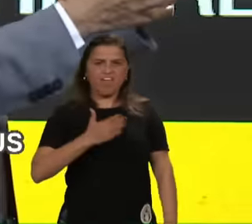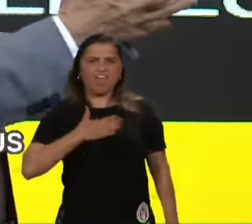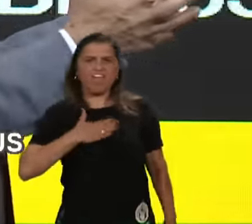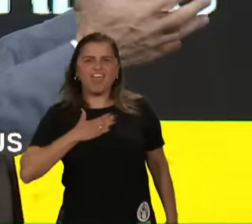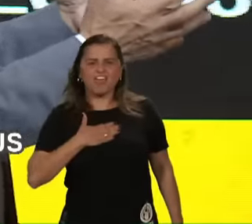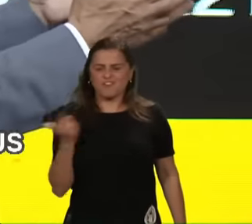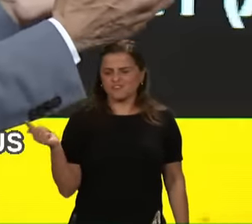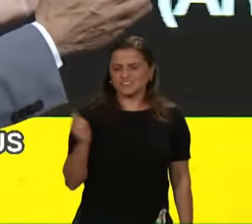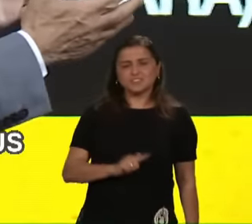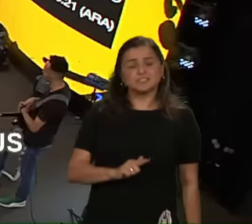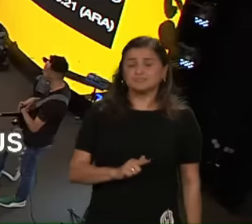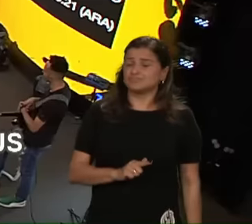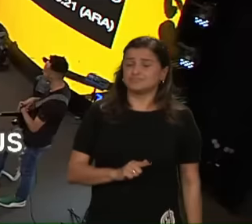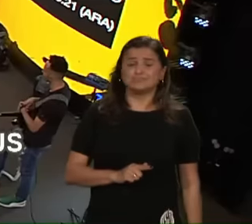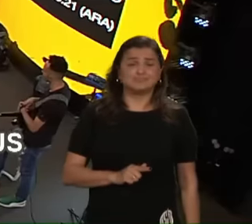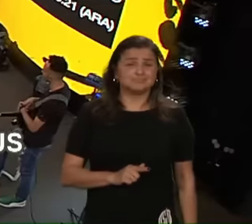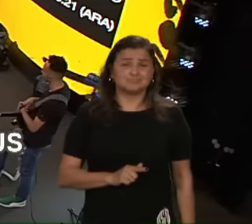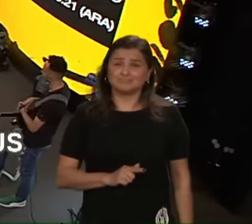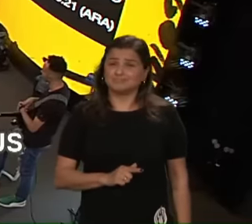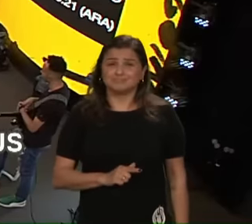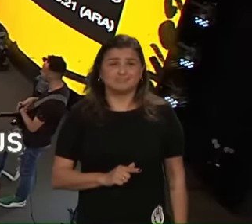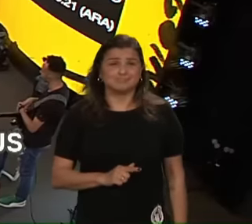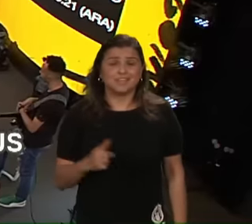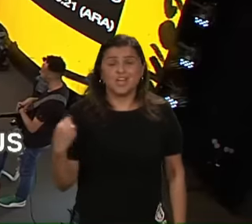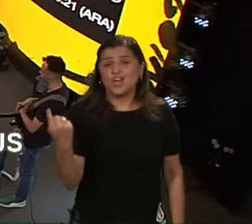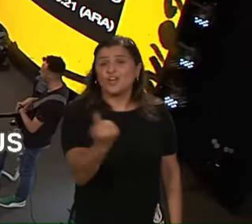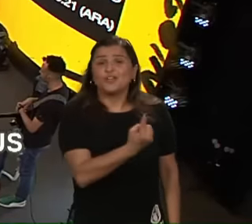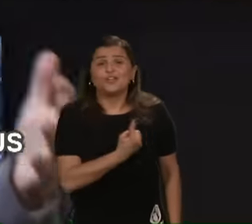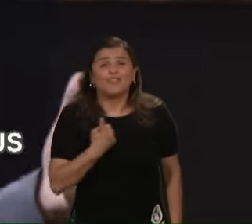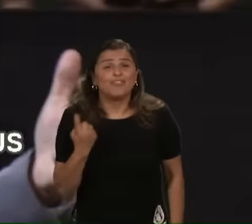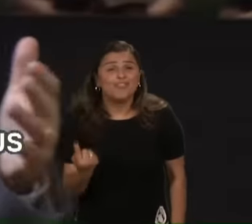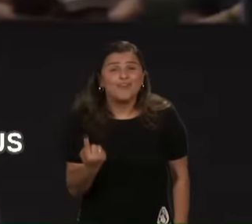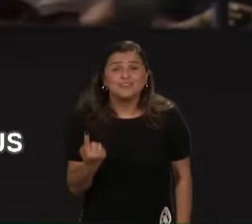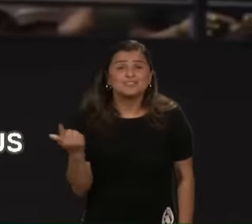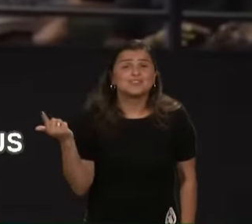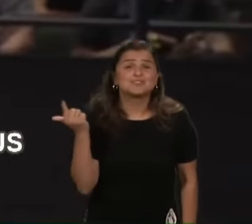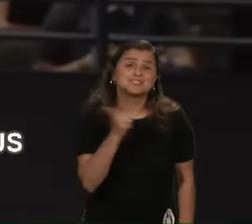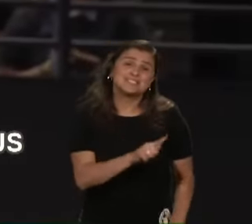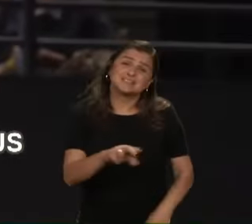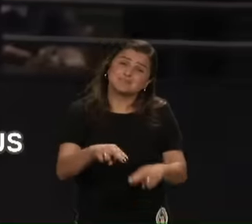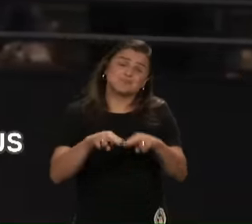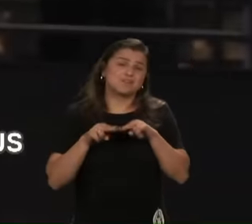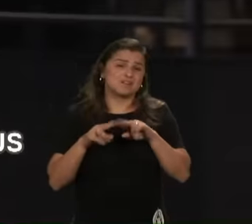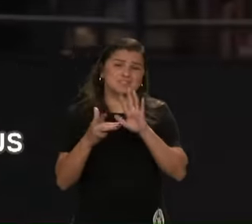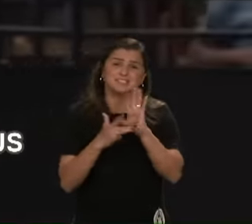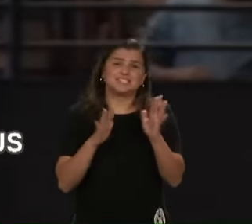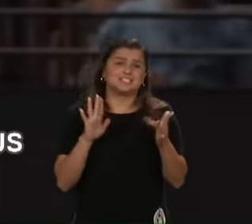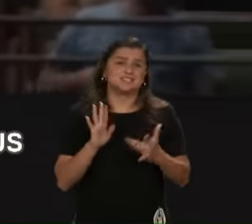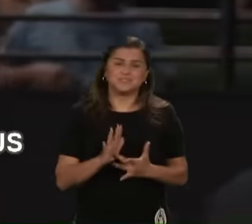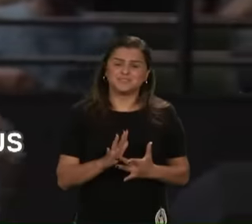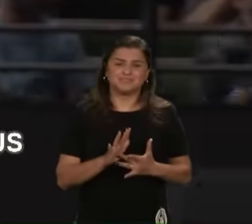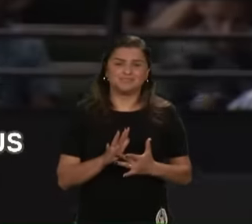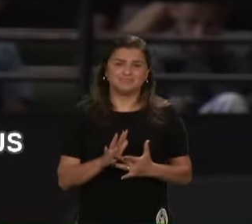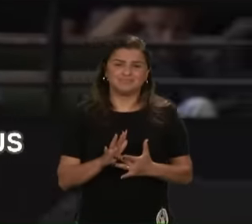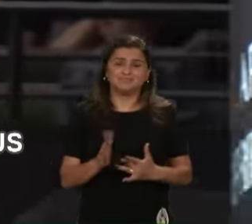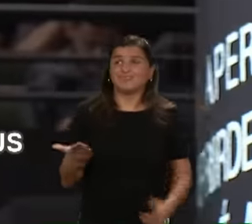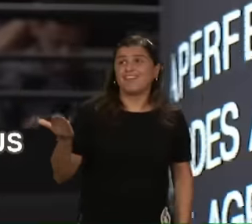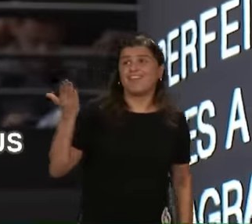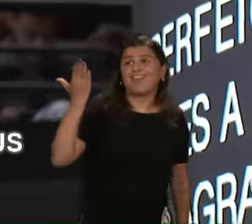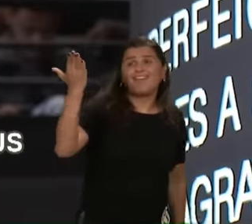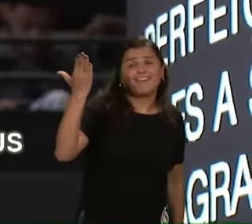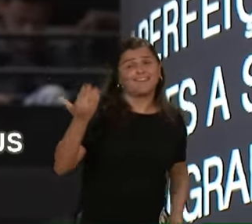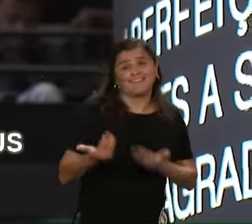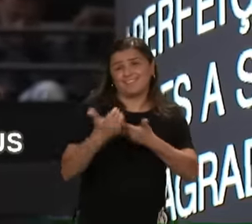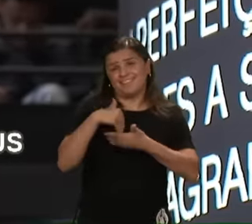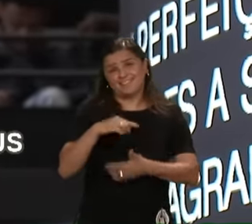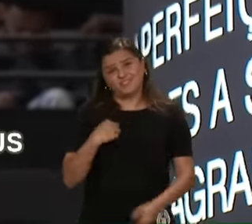sou. Nós somos o que somos só por causa dele. É ele em